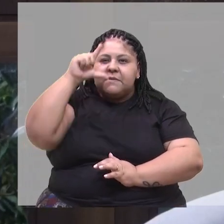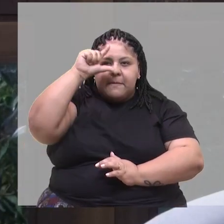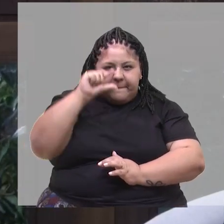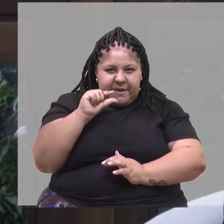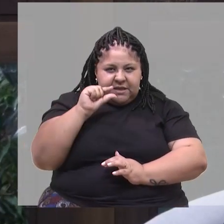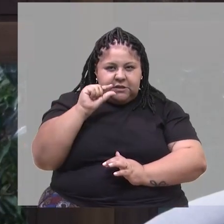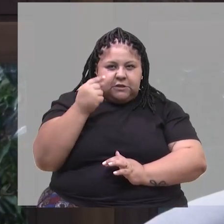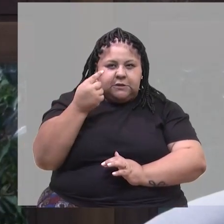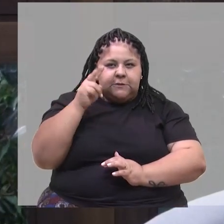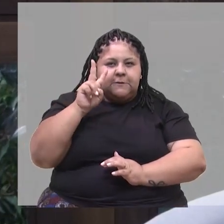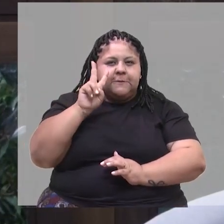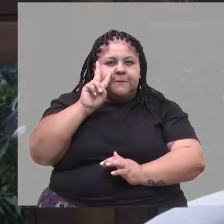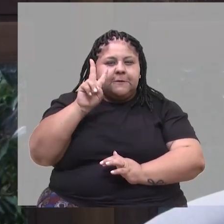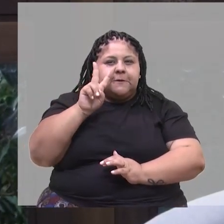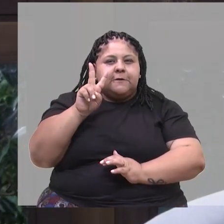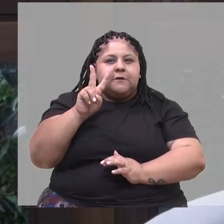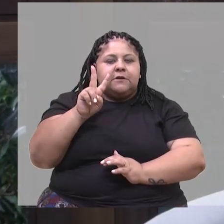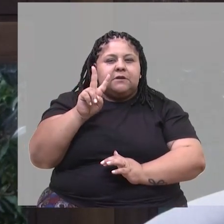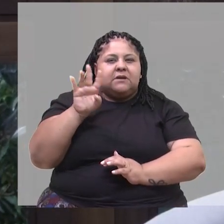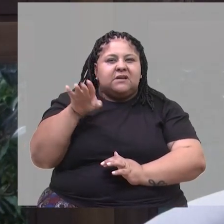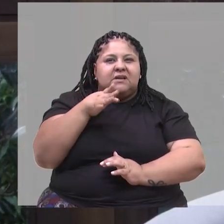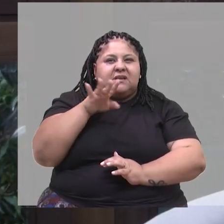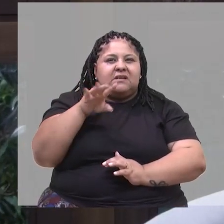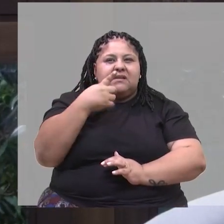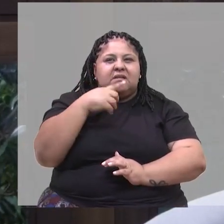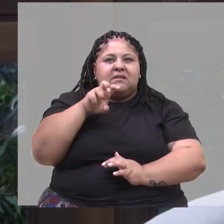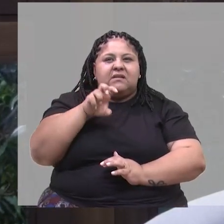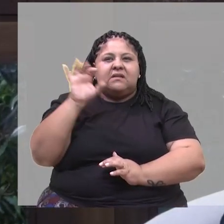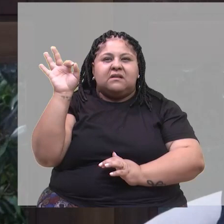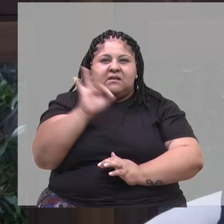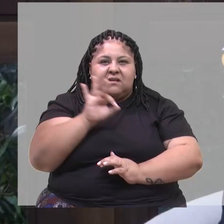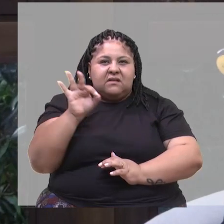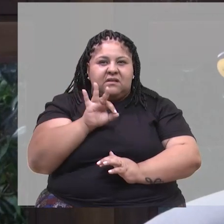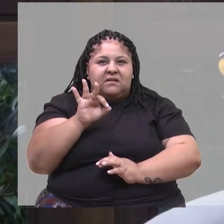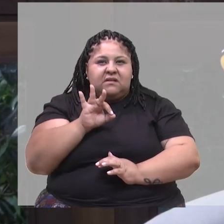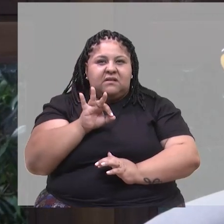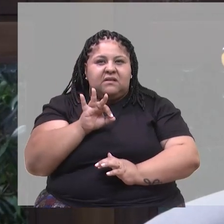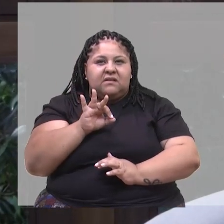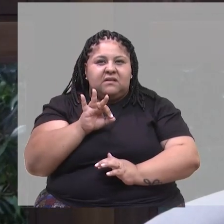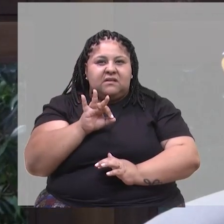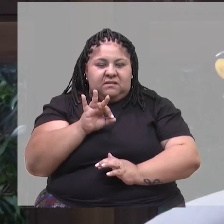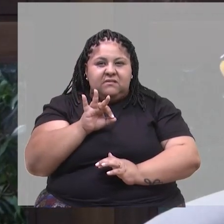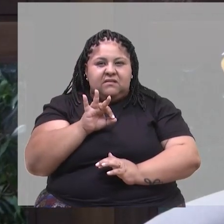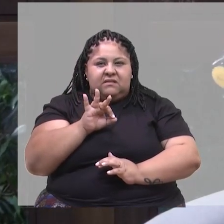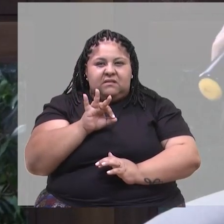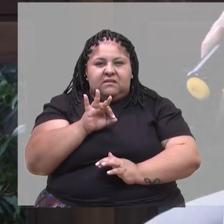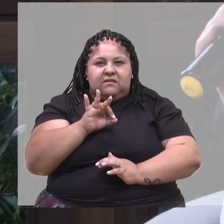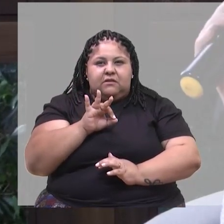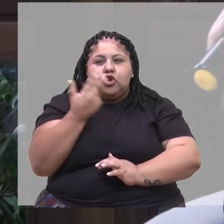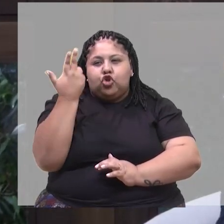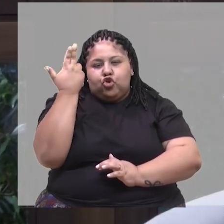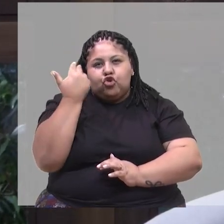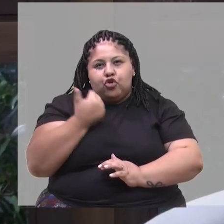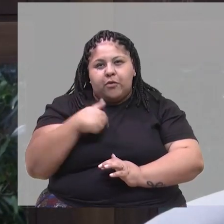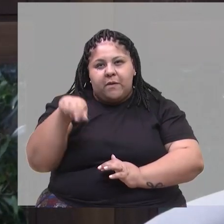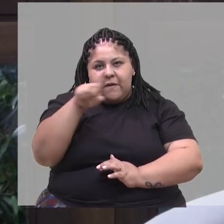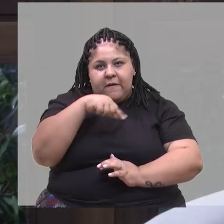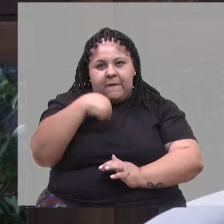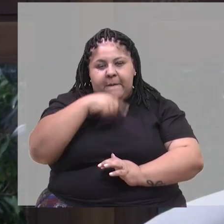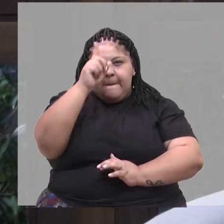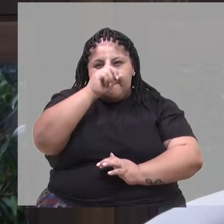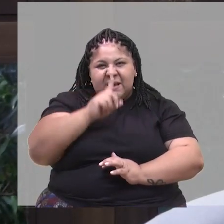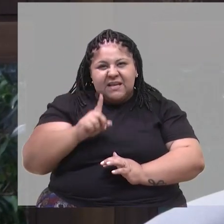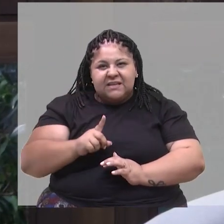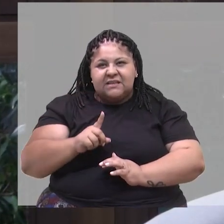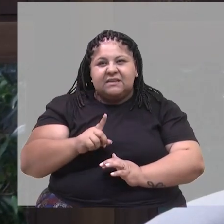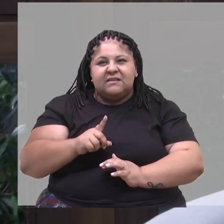minha baixa visão, estava comentando que eu enxergo aproximadamente 15% do que as pessoas que não têm uma deficiência enxergam. E a minha